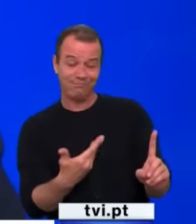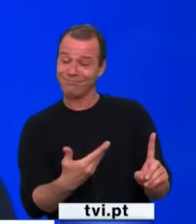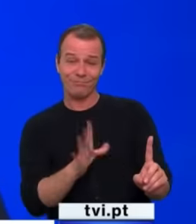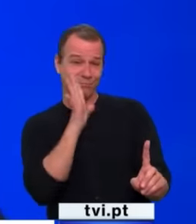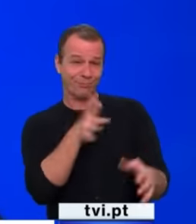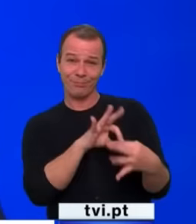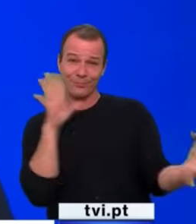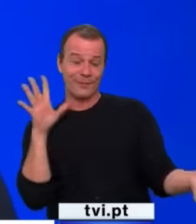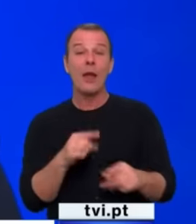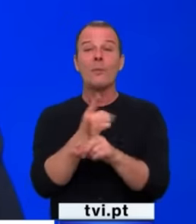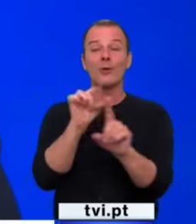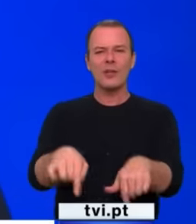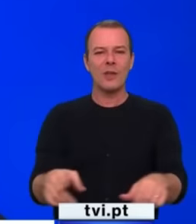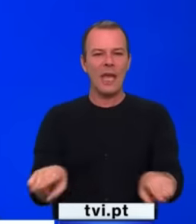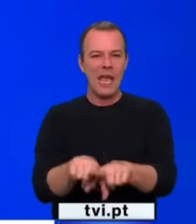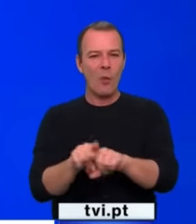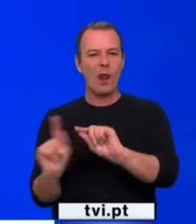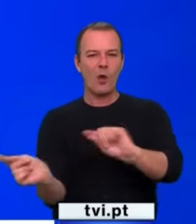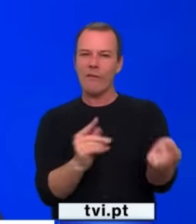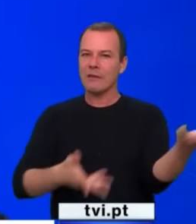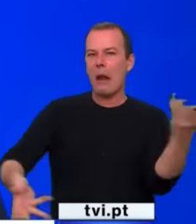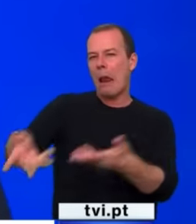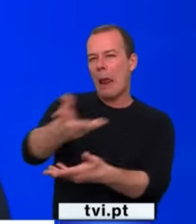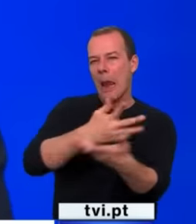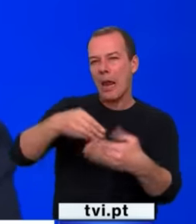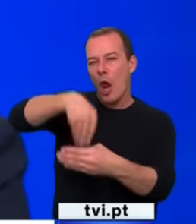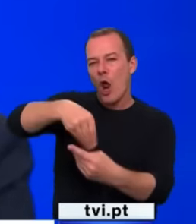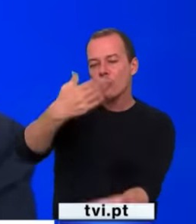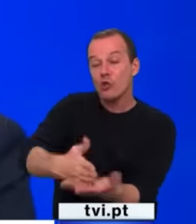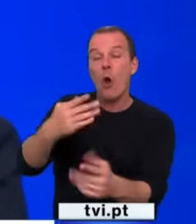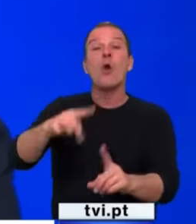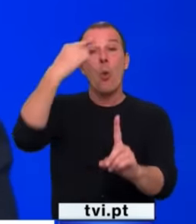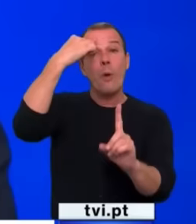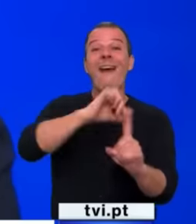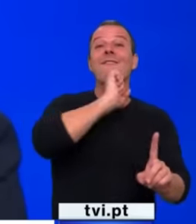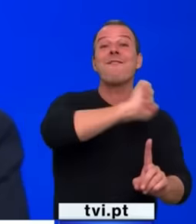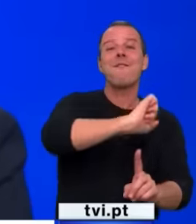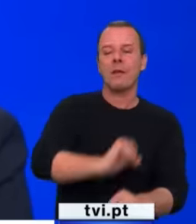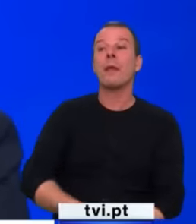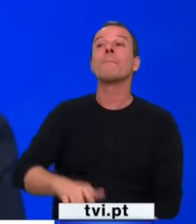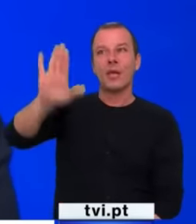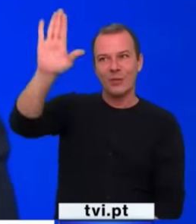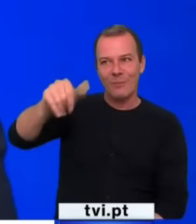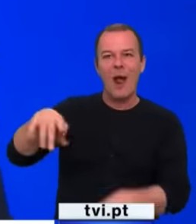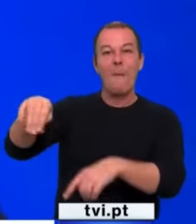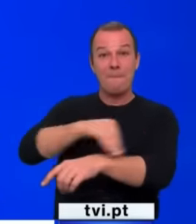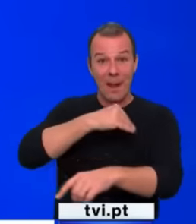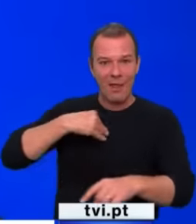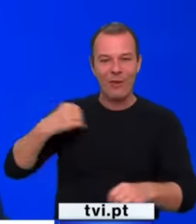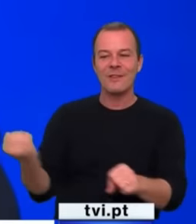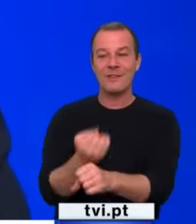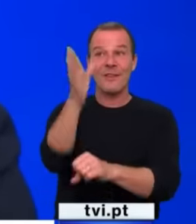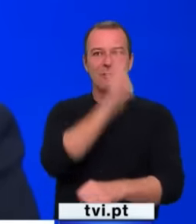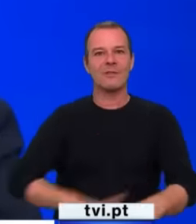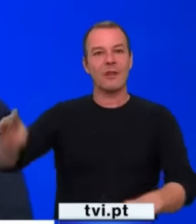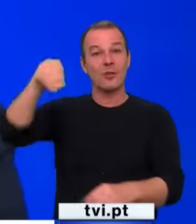Nuno Santos não era esta. Isto é a conversa agora aqui do debate a esta hora. A ideia era amarrar mesmo os médicos ao Serviço Nacional de Saúde, querendo eles ou não